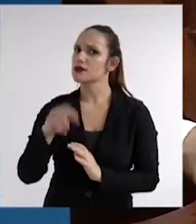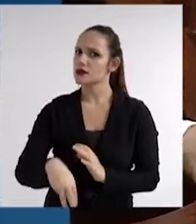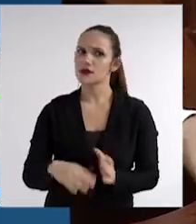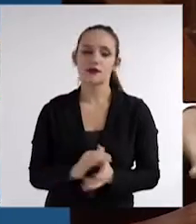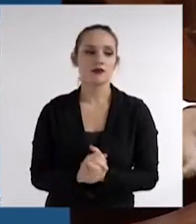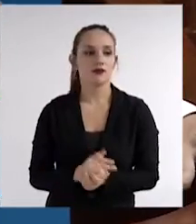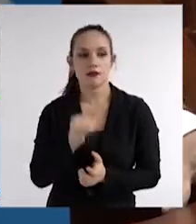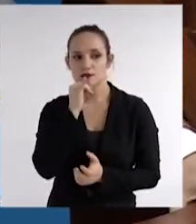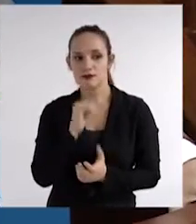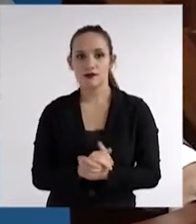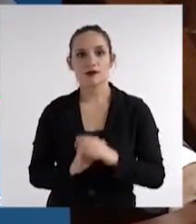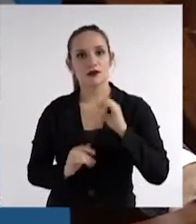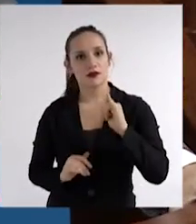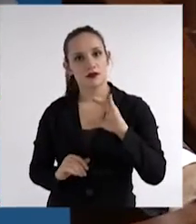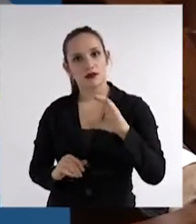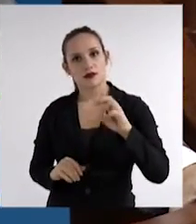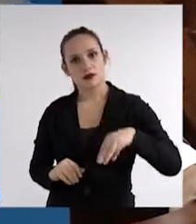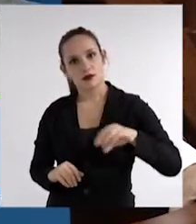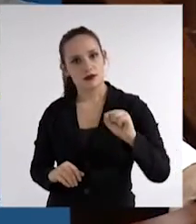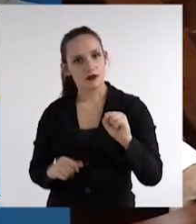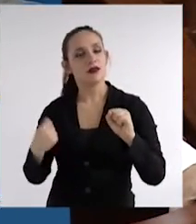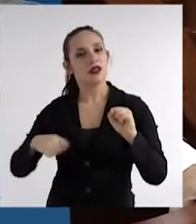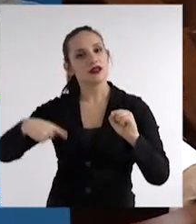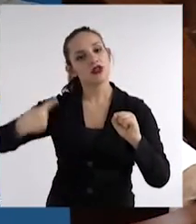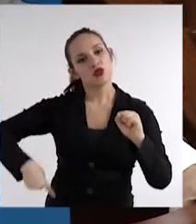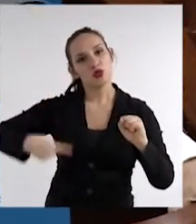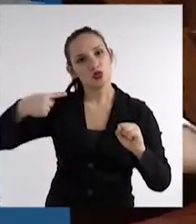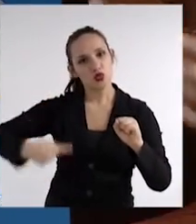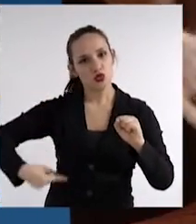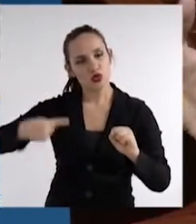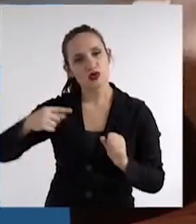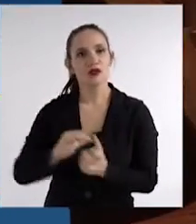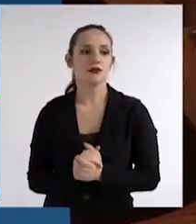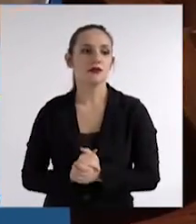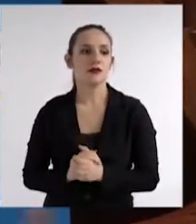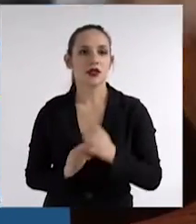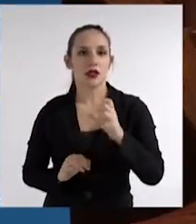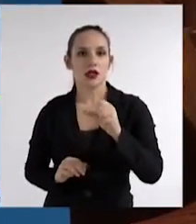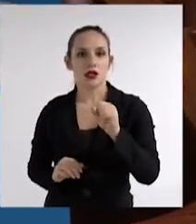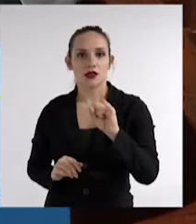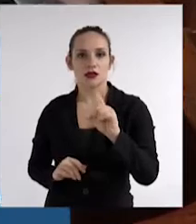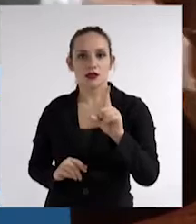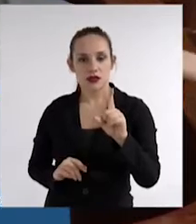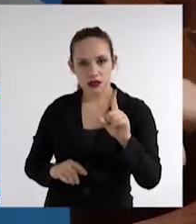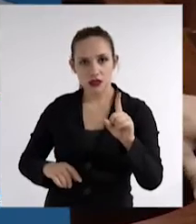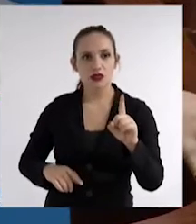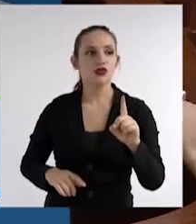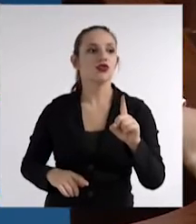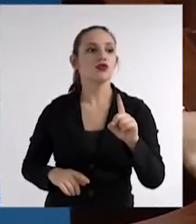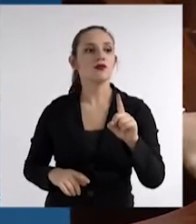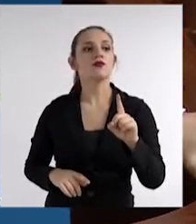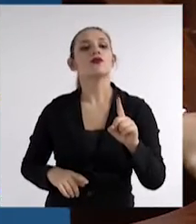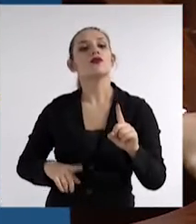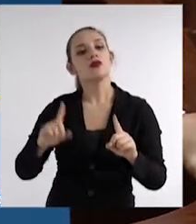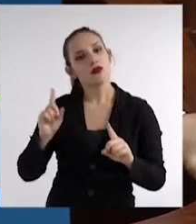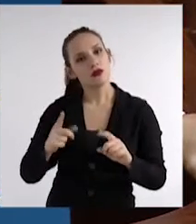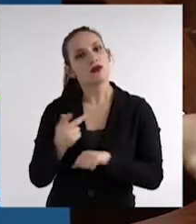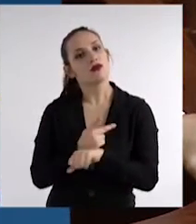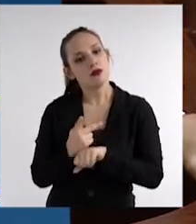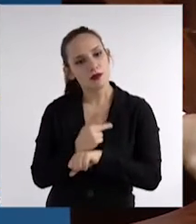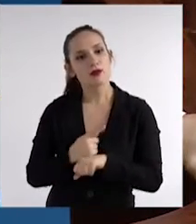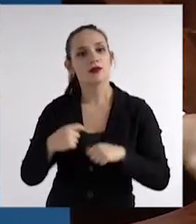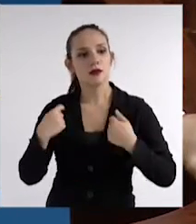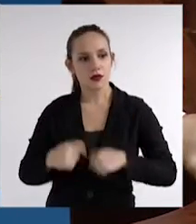O ICMS precisa ser discutido. A CID, que o governo está